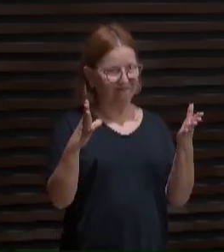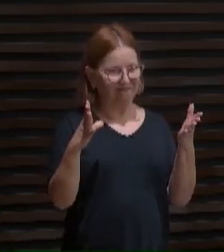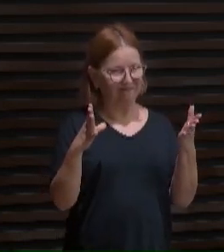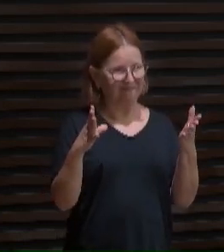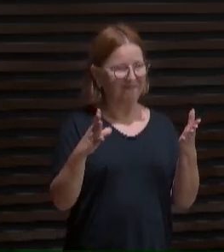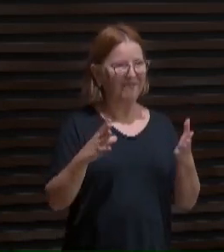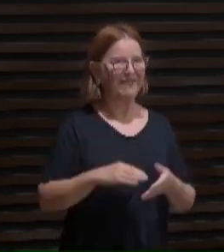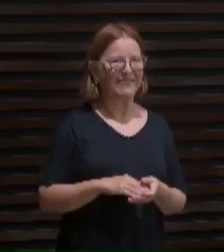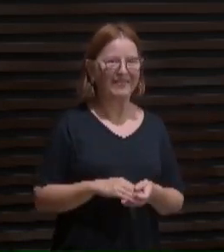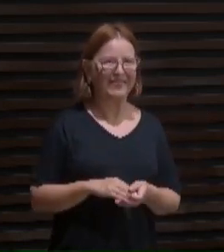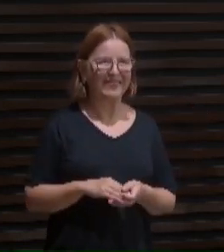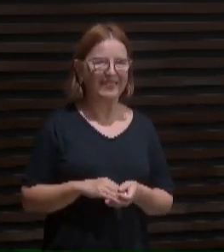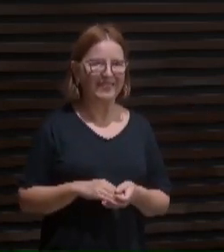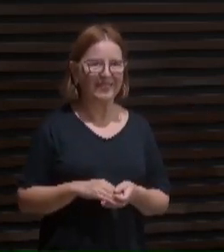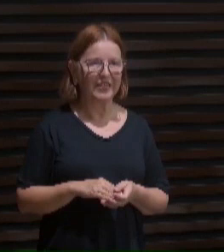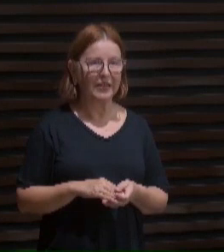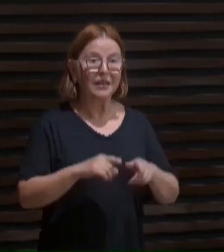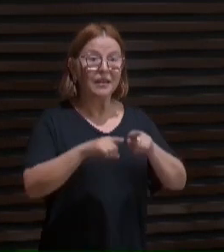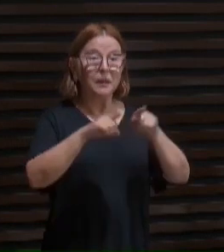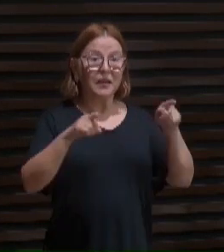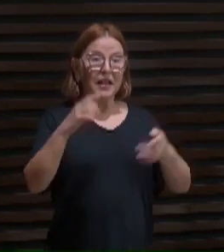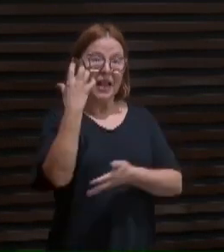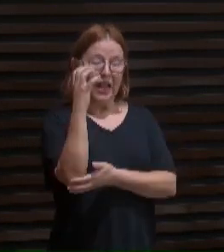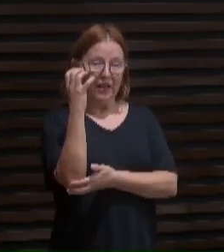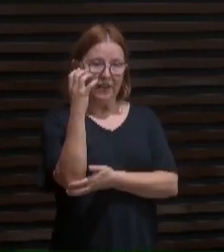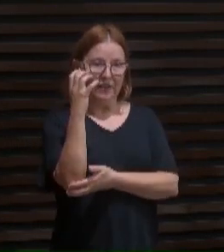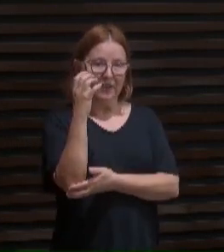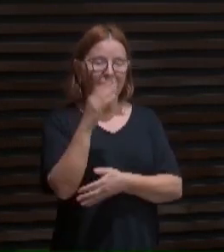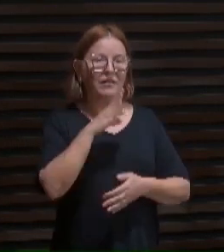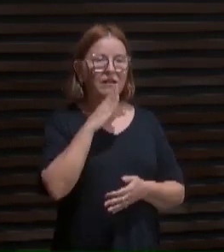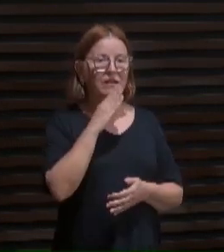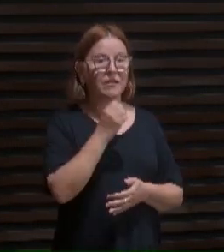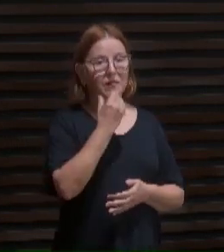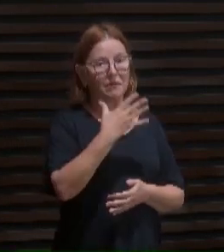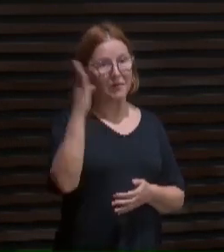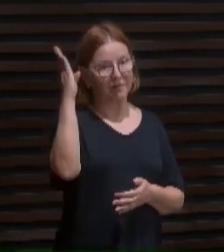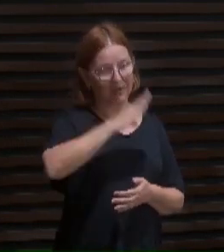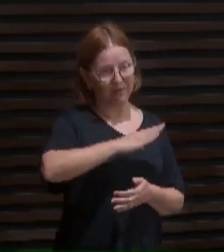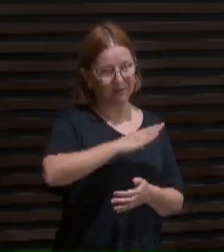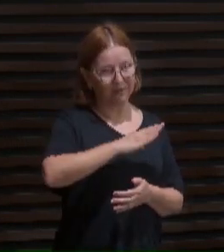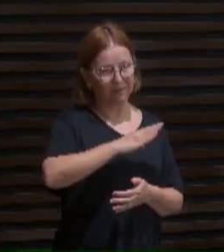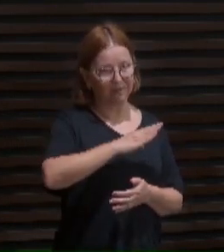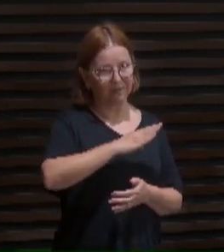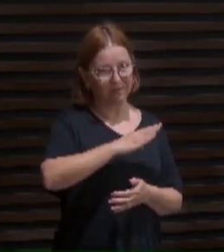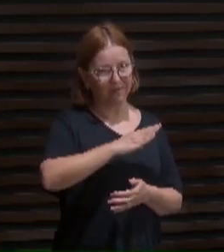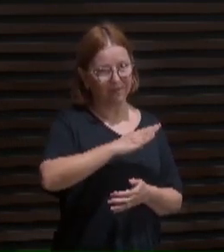comerás livremente, mas da árvore do conhecimento do bem e do mal